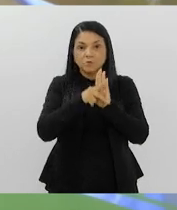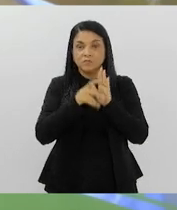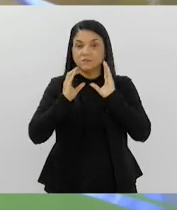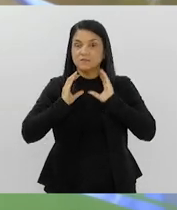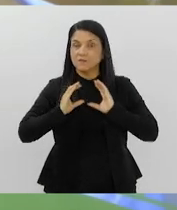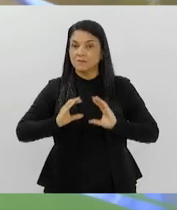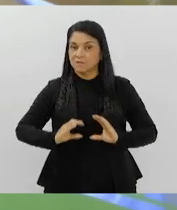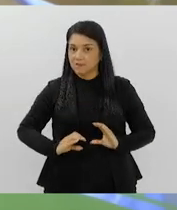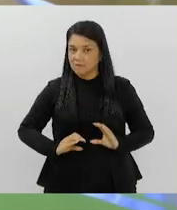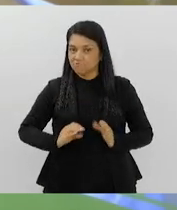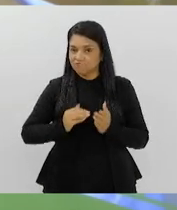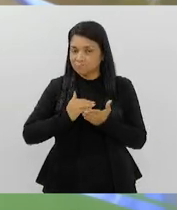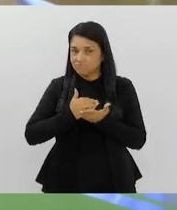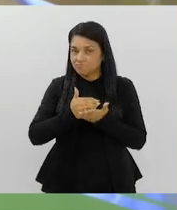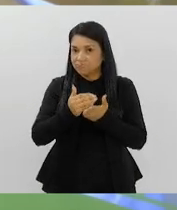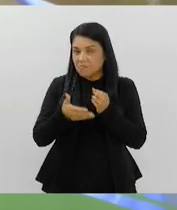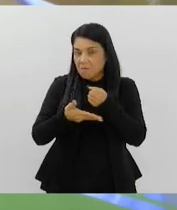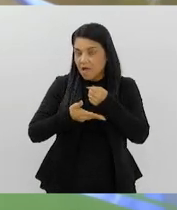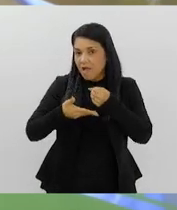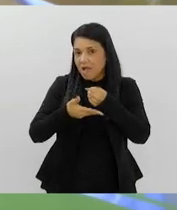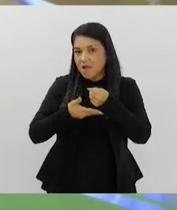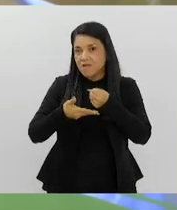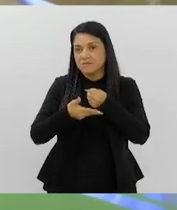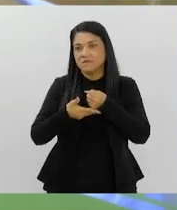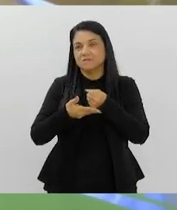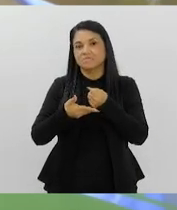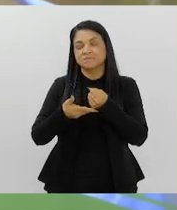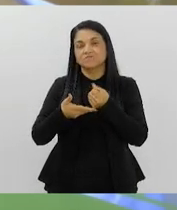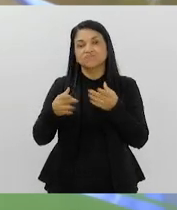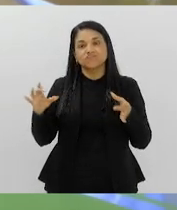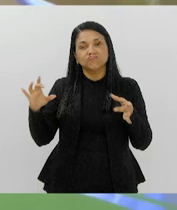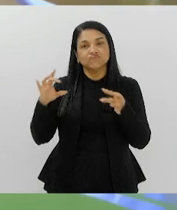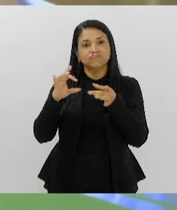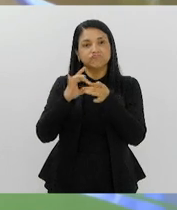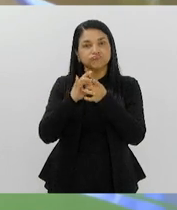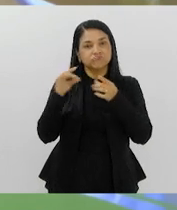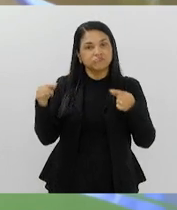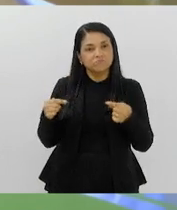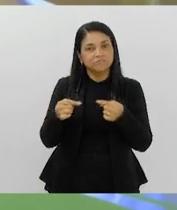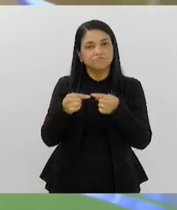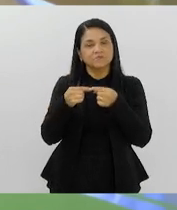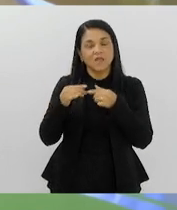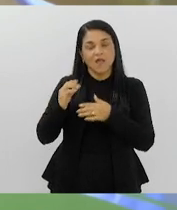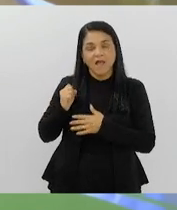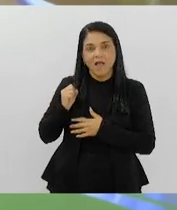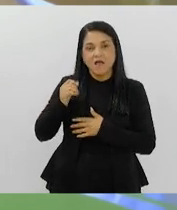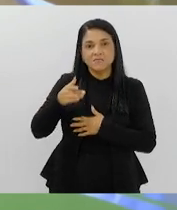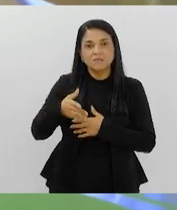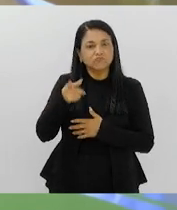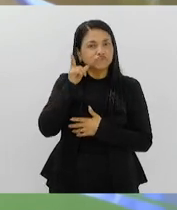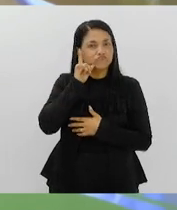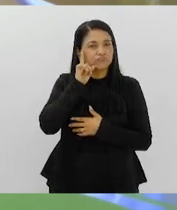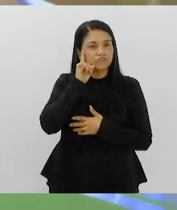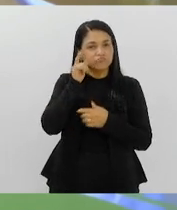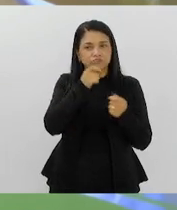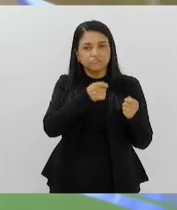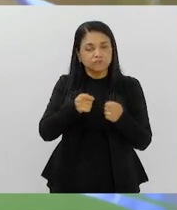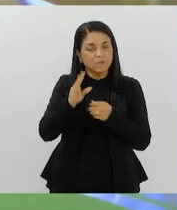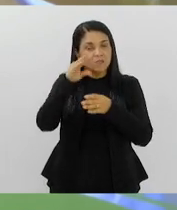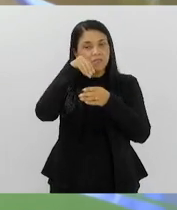onde realizava, por meio de uma integração, uma ação diária e geralmente era no âmbito da